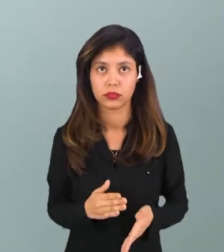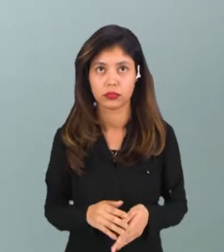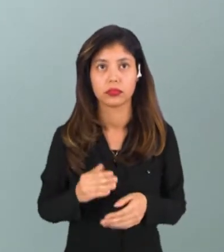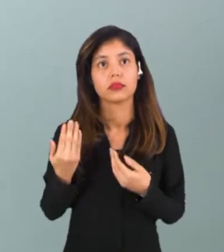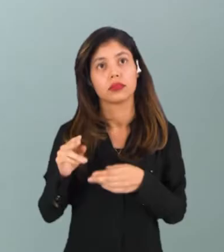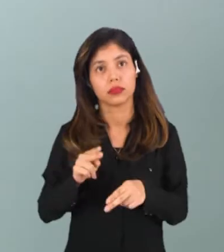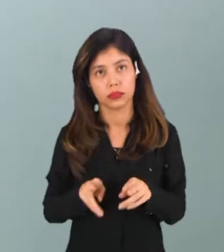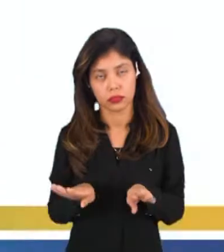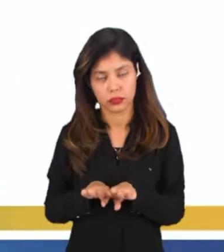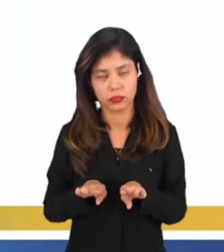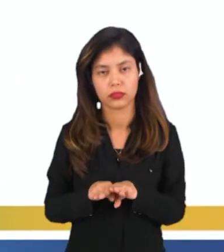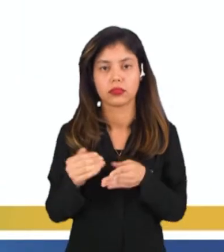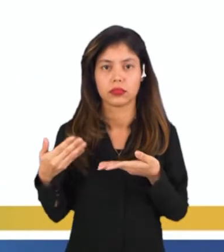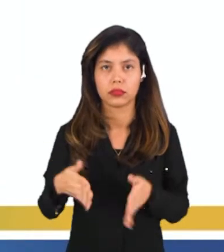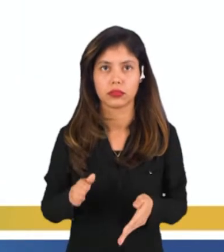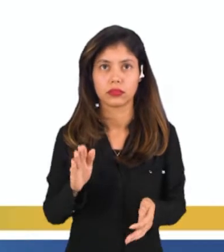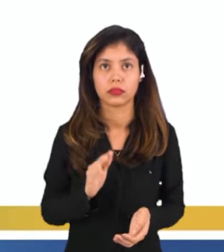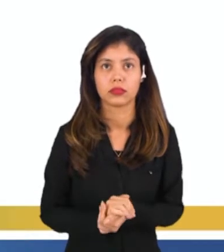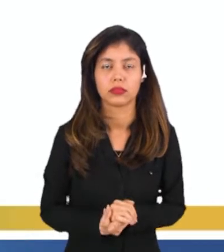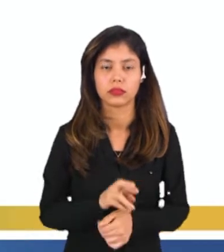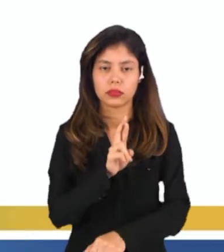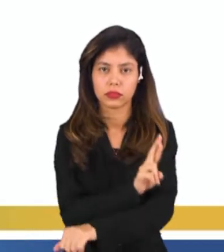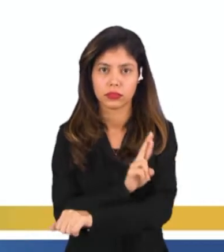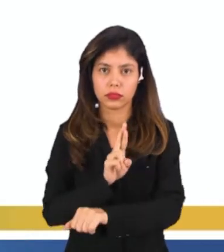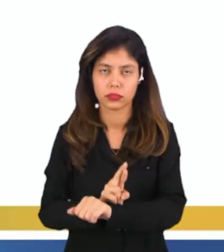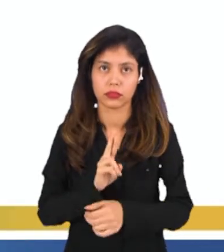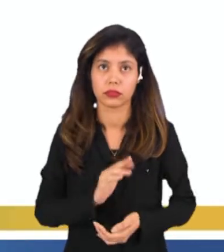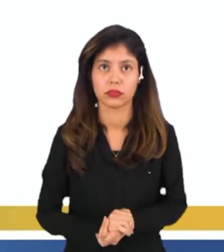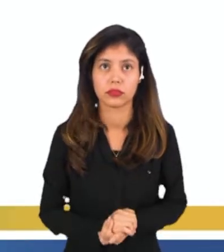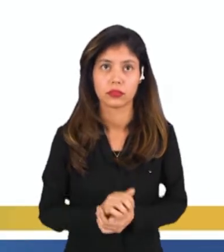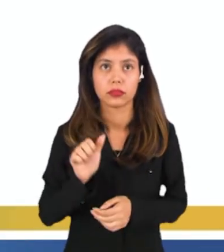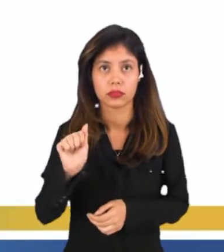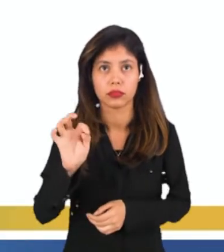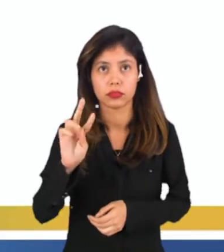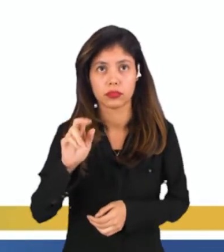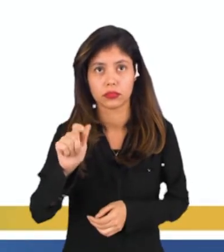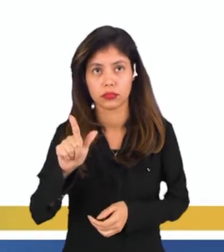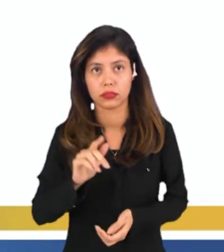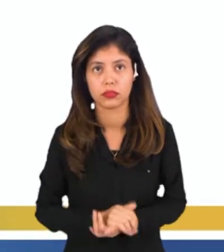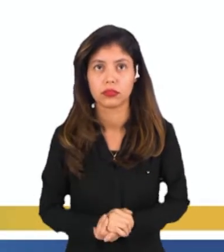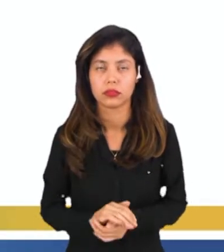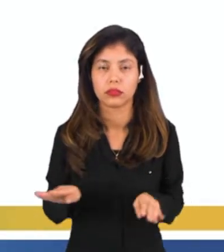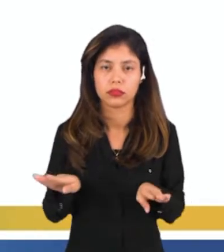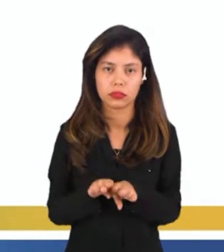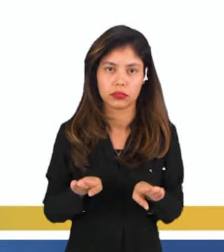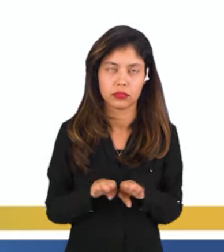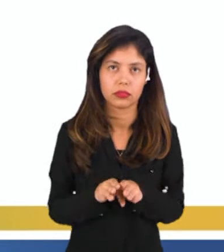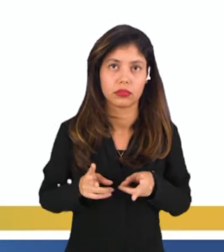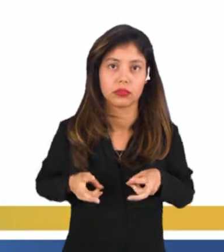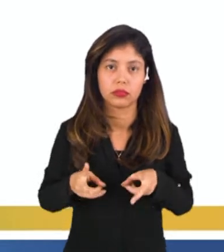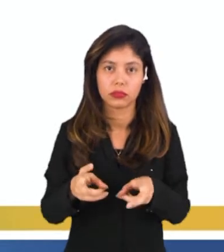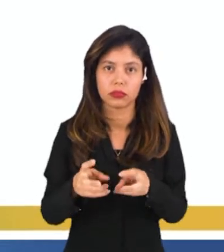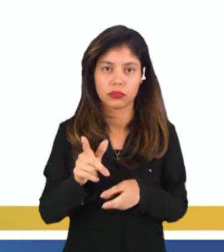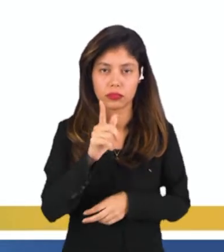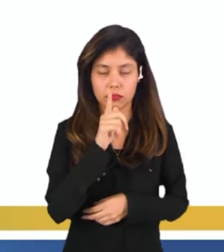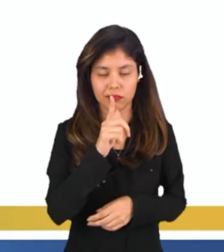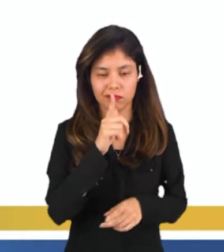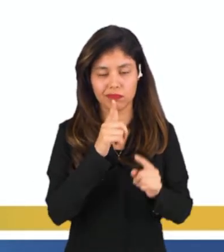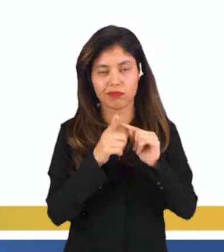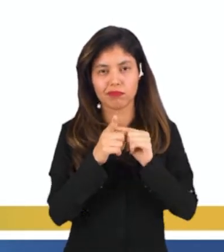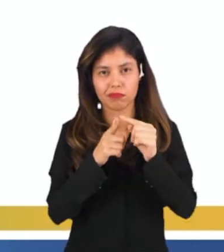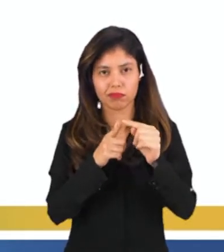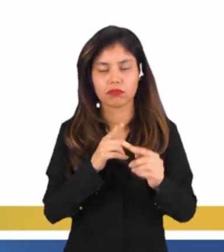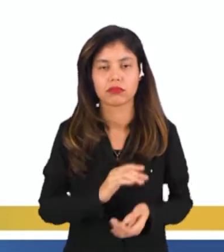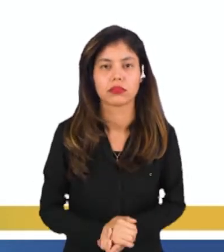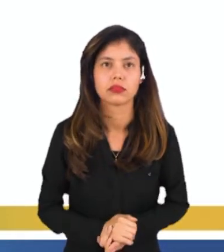nascer. Religião, ele era ateu, tá? E a causa da sua morte foi o câncer de próstata. Então,